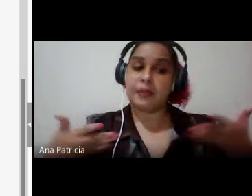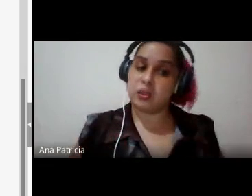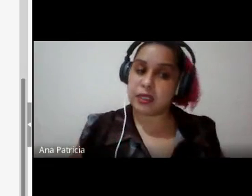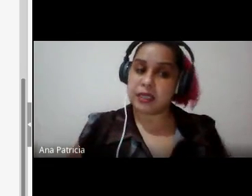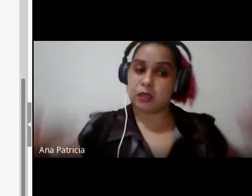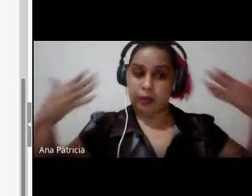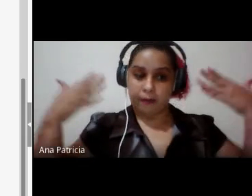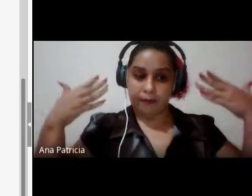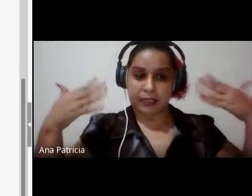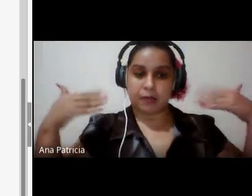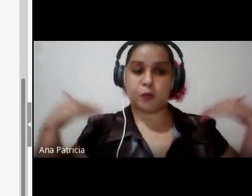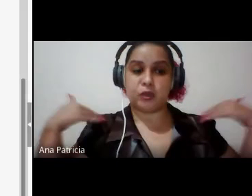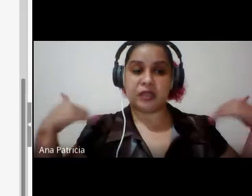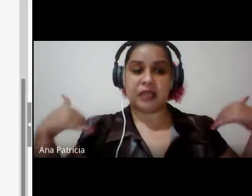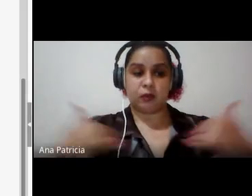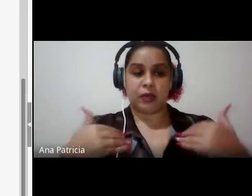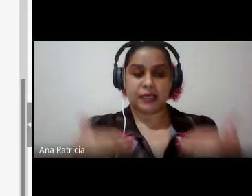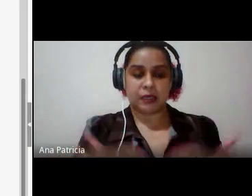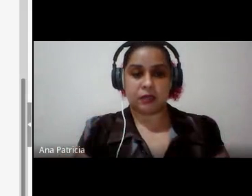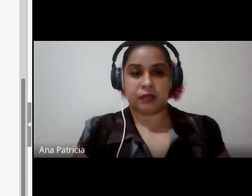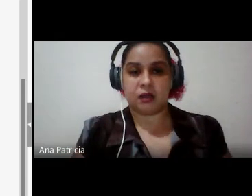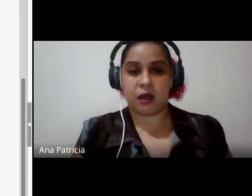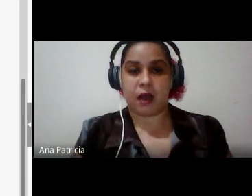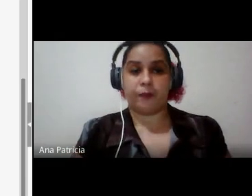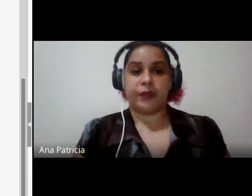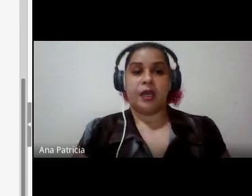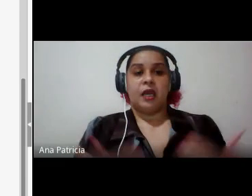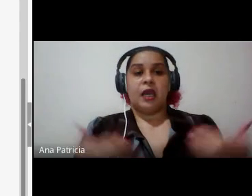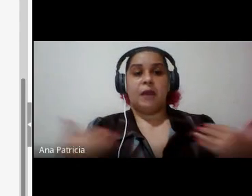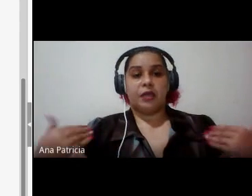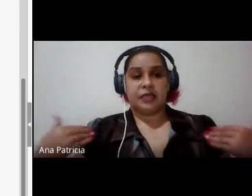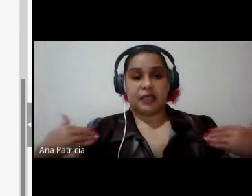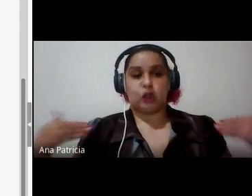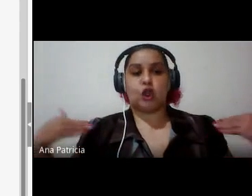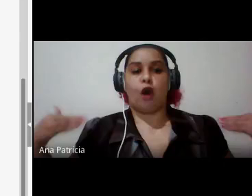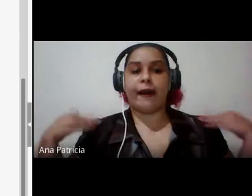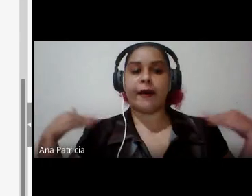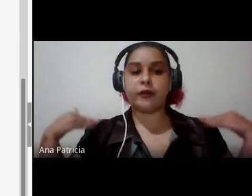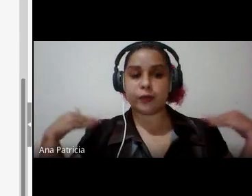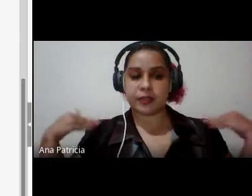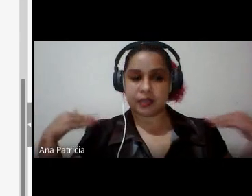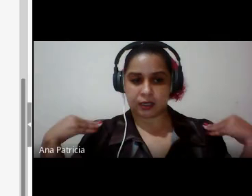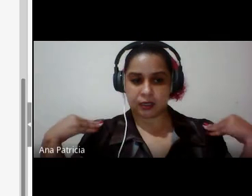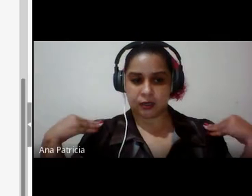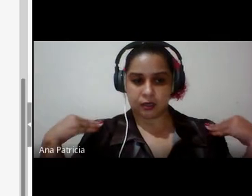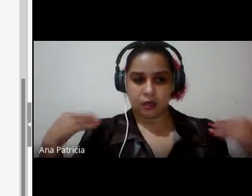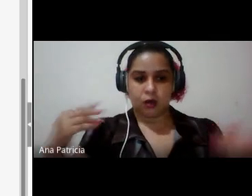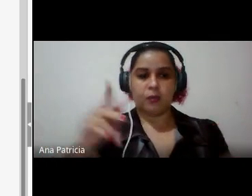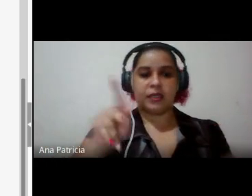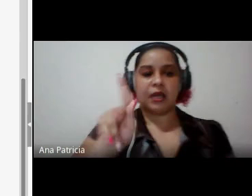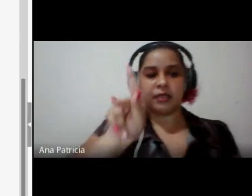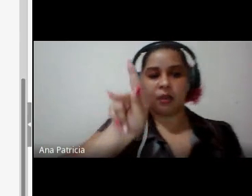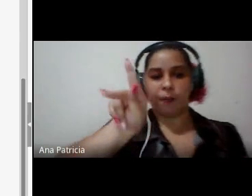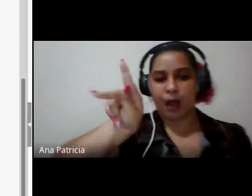a gente usa da cintura para cima, os pontos de articulação são nesse local. Ele pode ser tocando você,